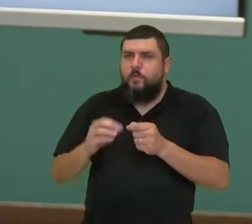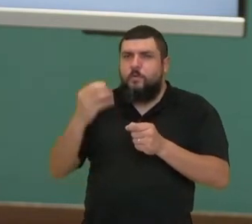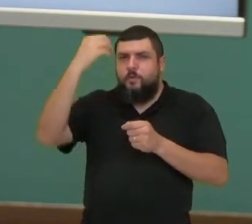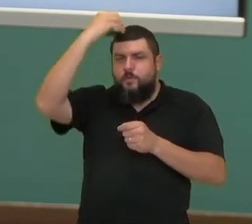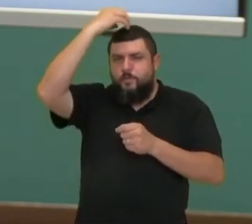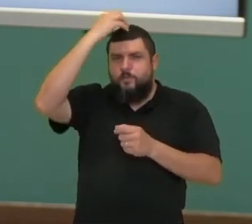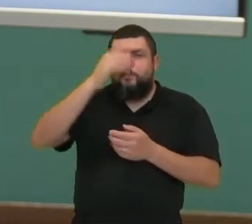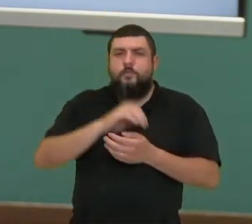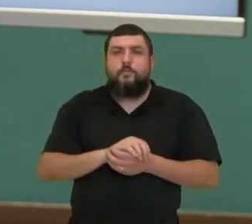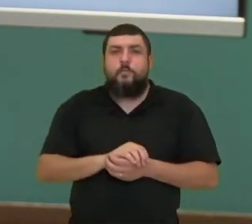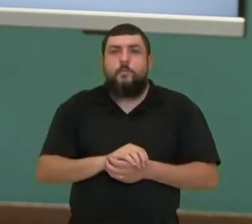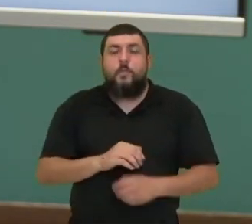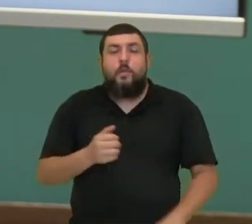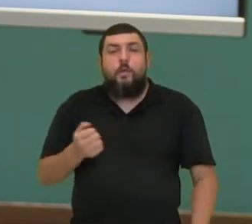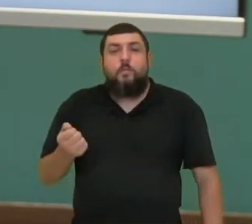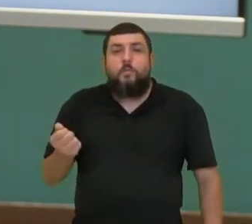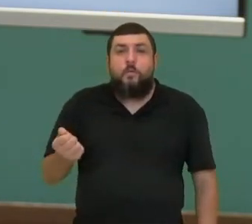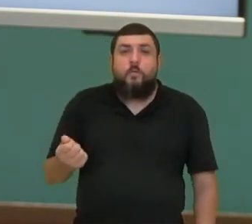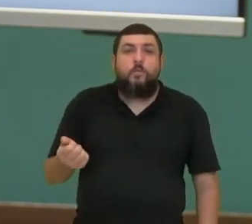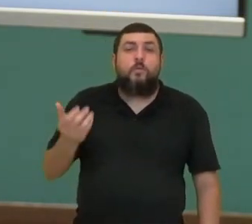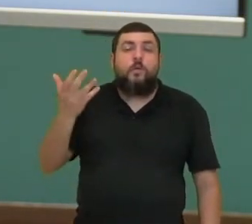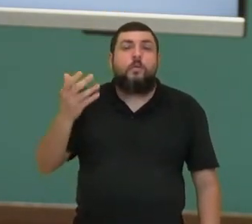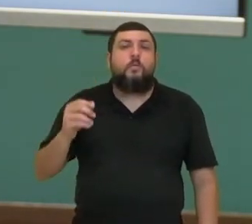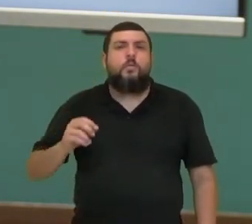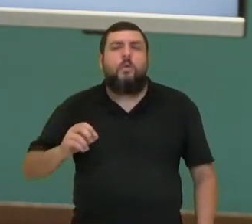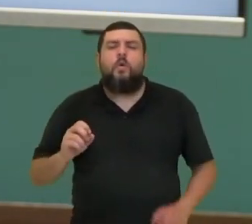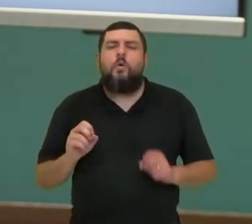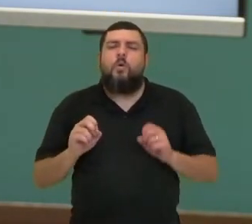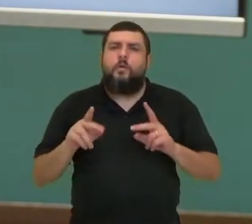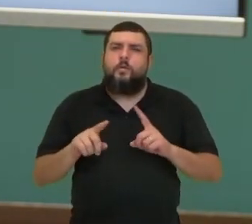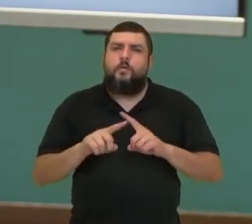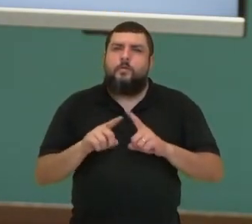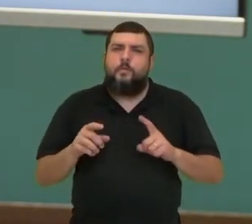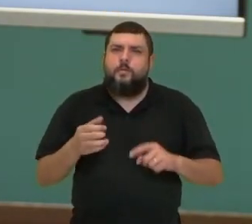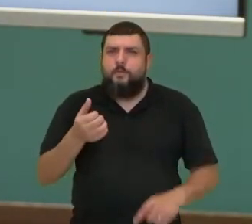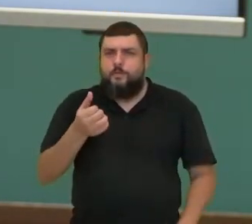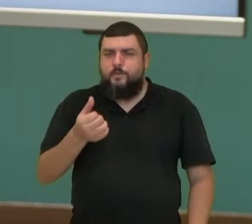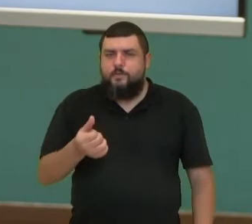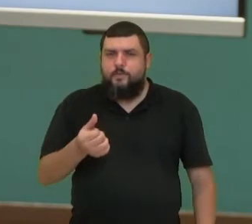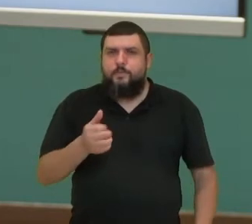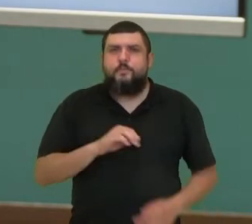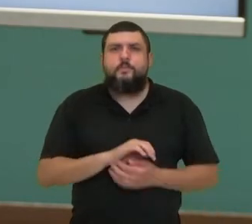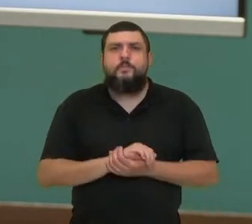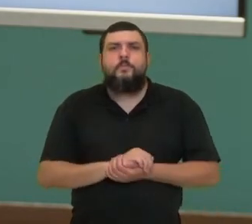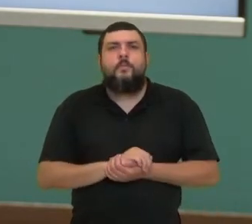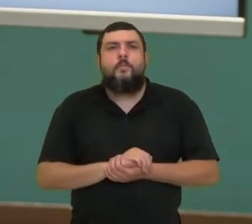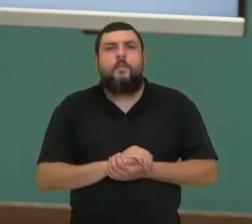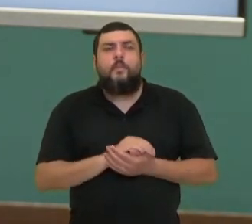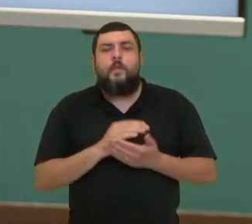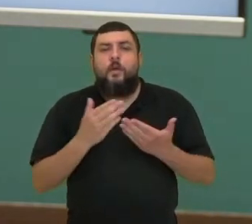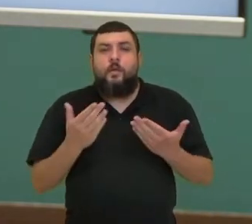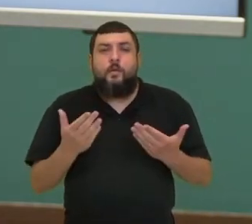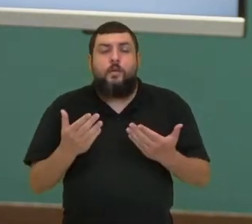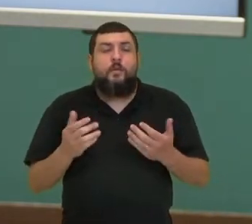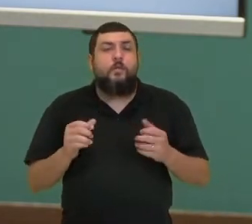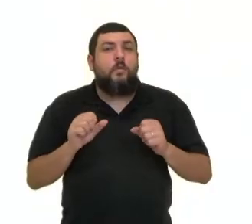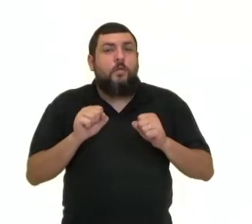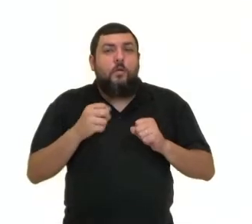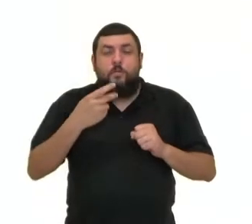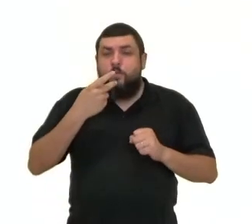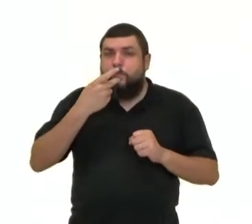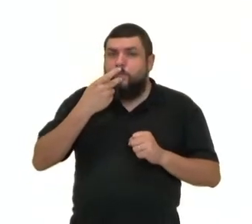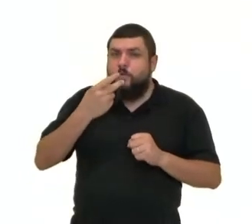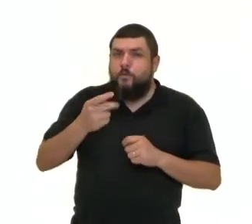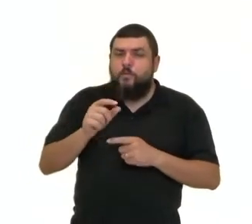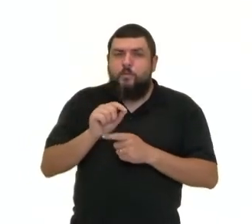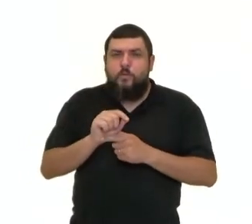é a mesma coisa, só que o dado ele tem 6 faces. Então, neste caso, nós podemos dizer